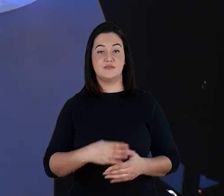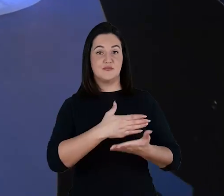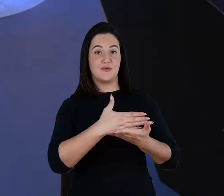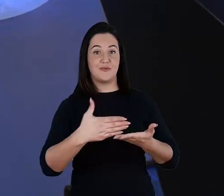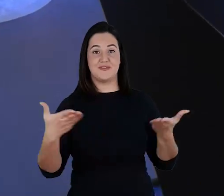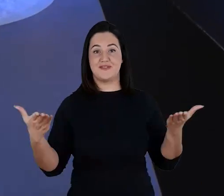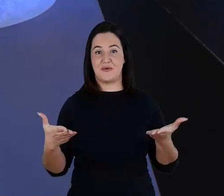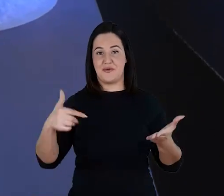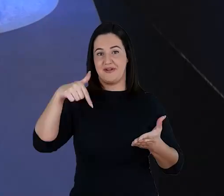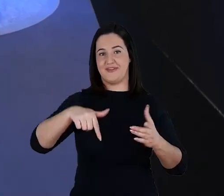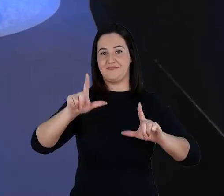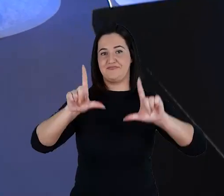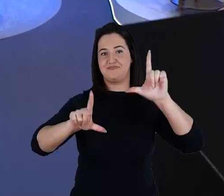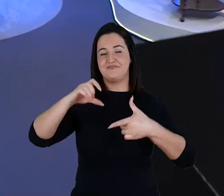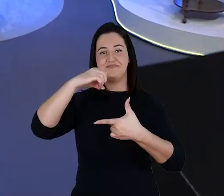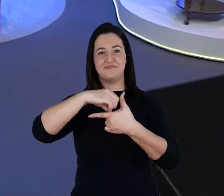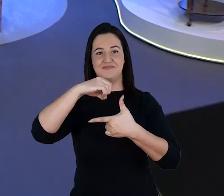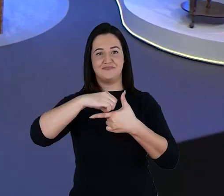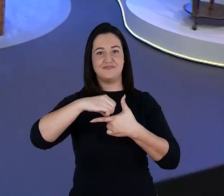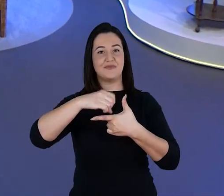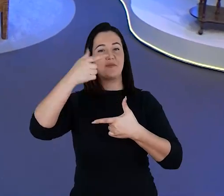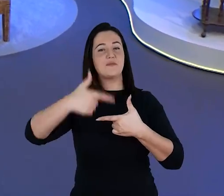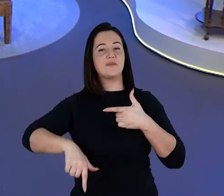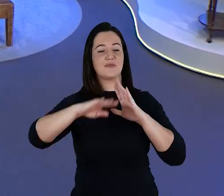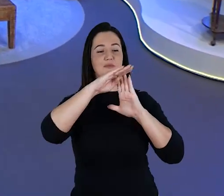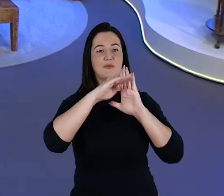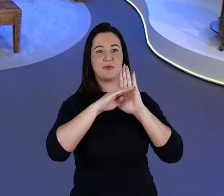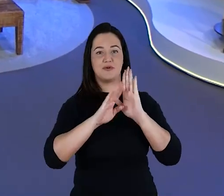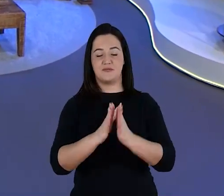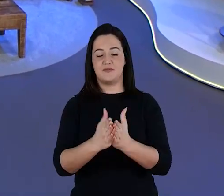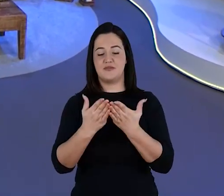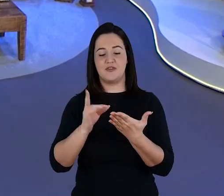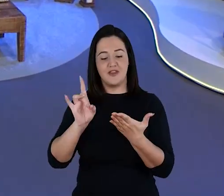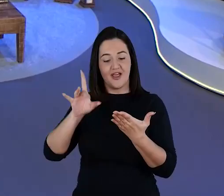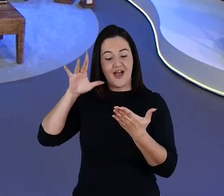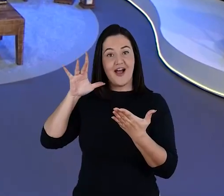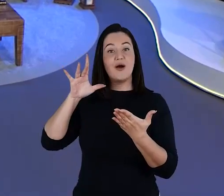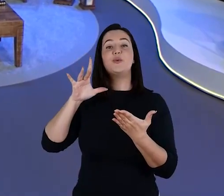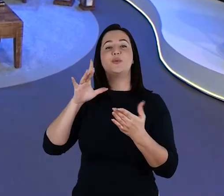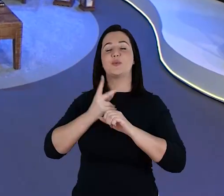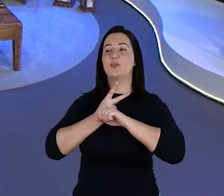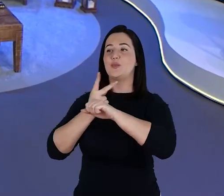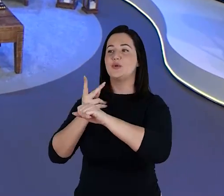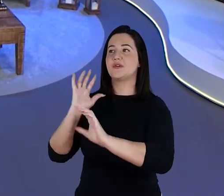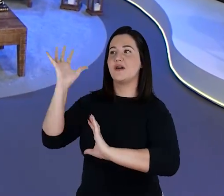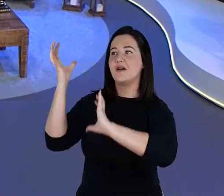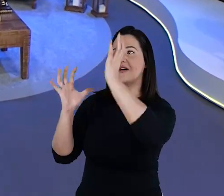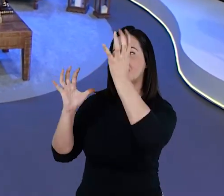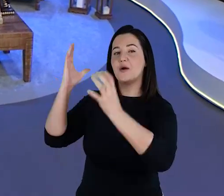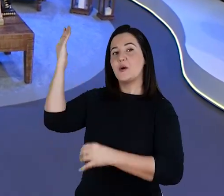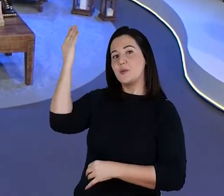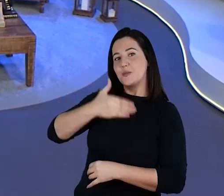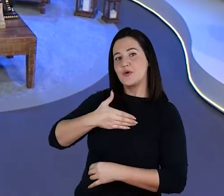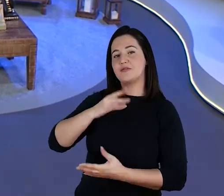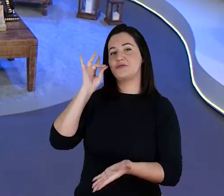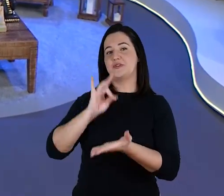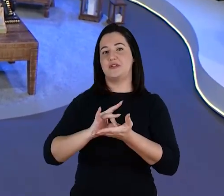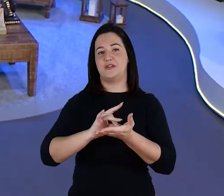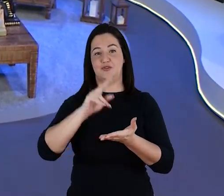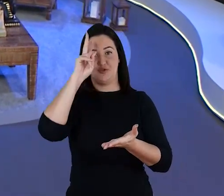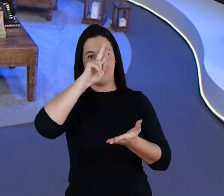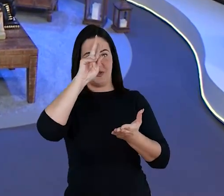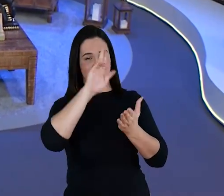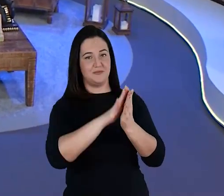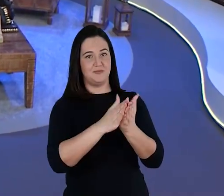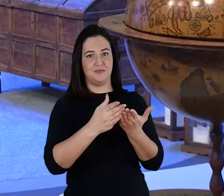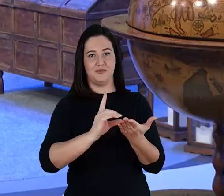Começa agora pela TV Novo Tempo mais um programa Evidências, você sabe, sempre na busca de fatos que comprovem a veracidade histórica da Bíblia